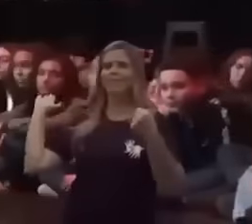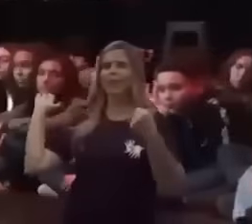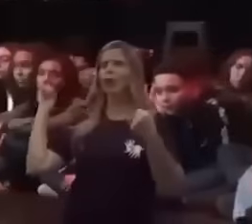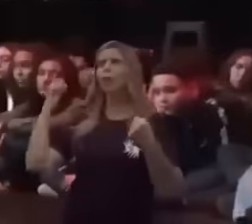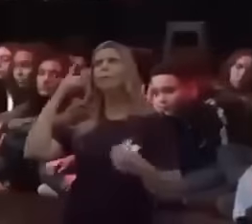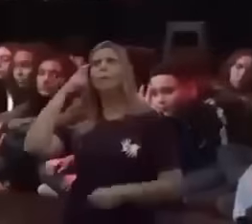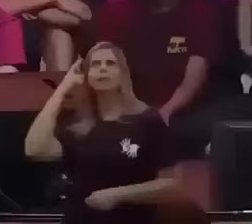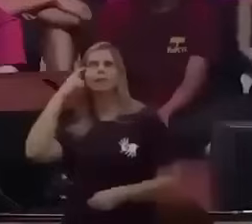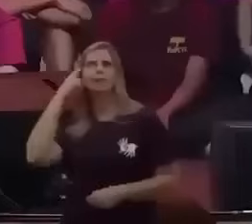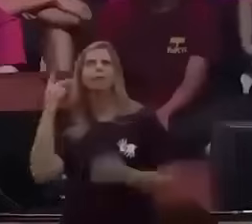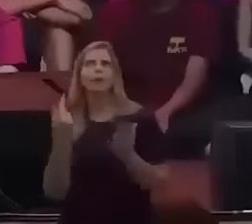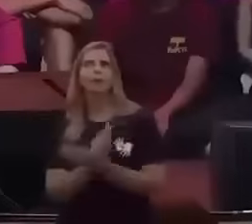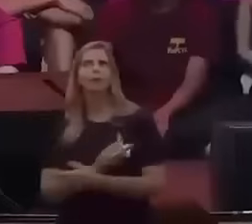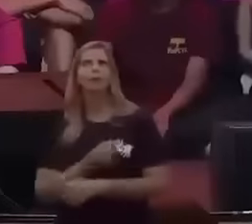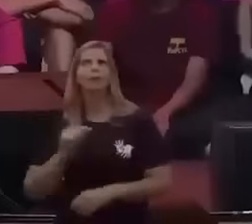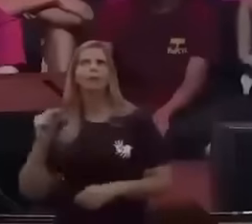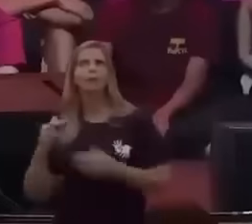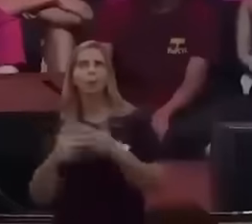coisa aí.